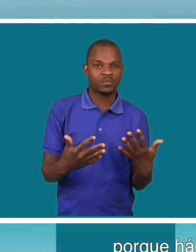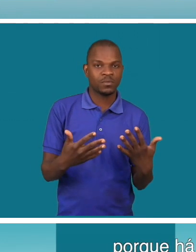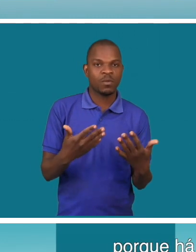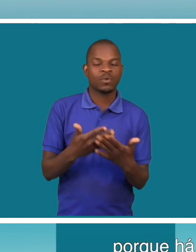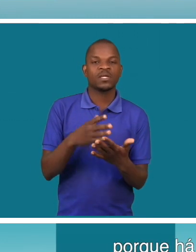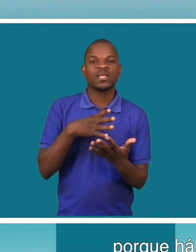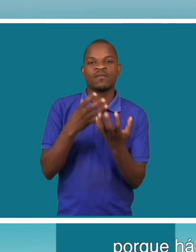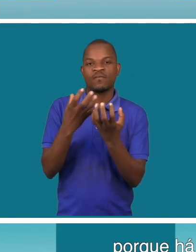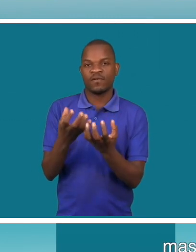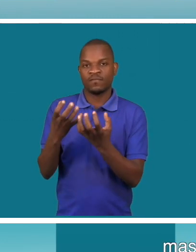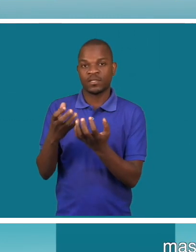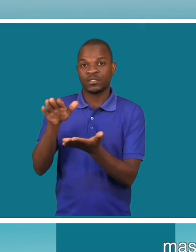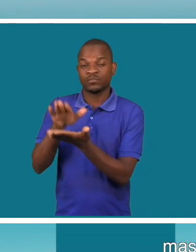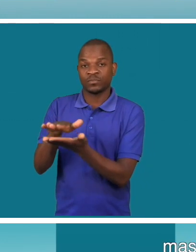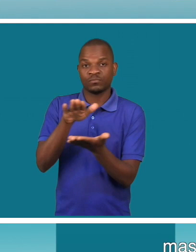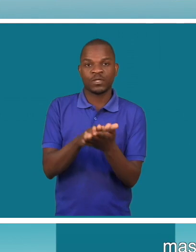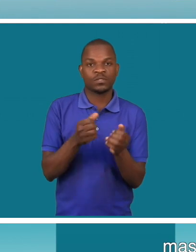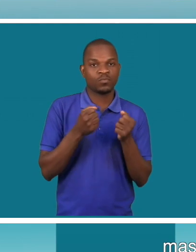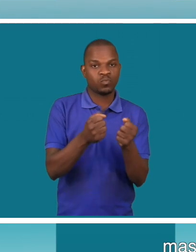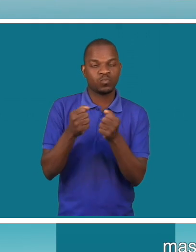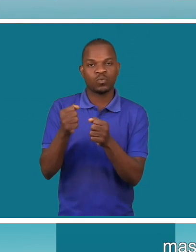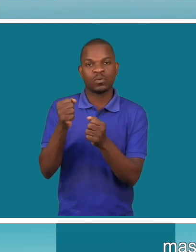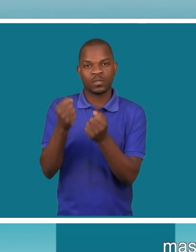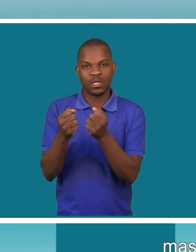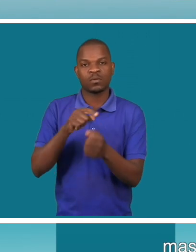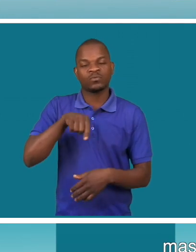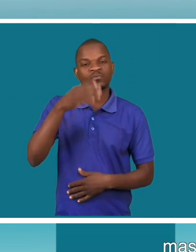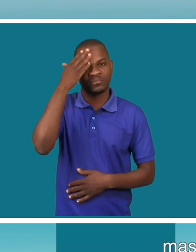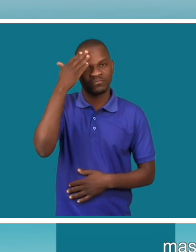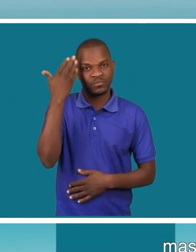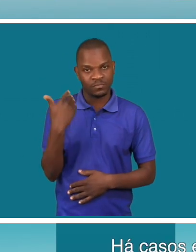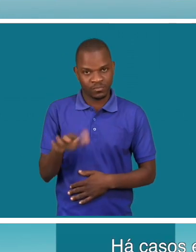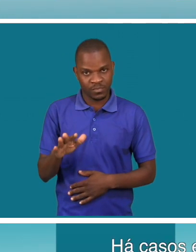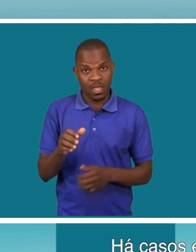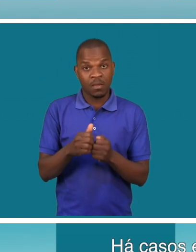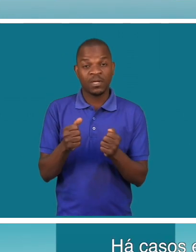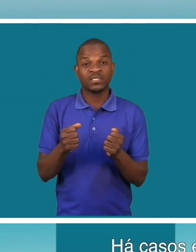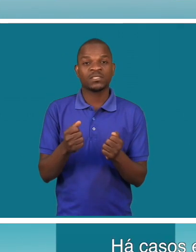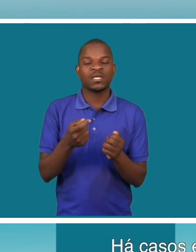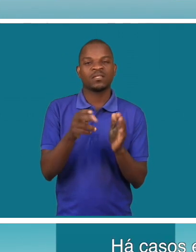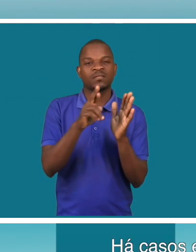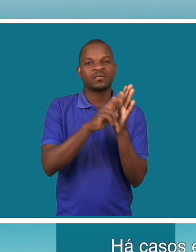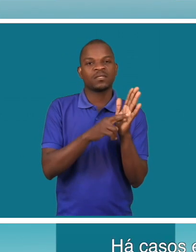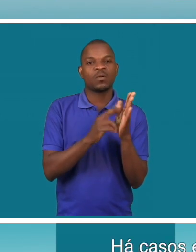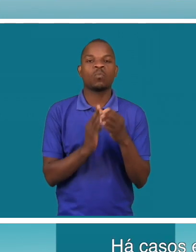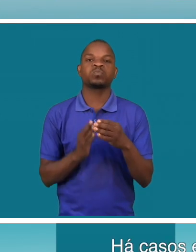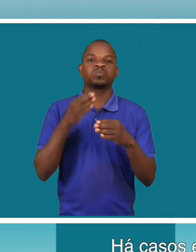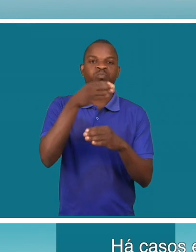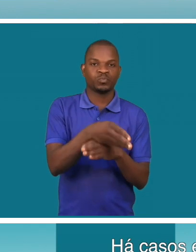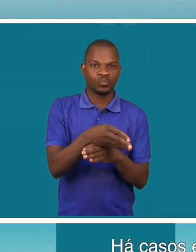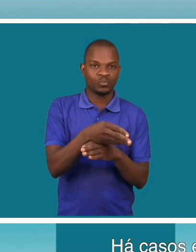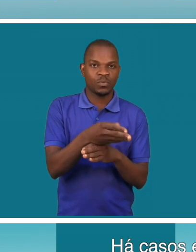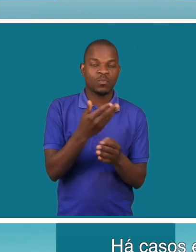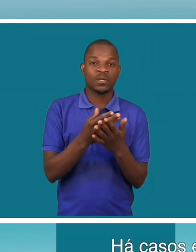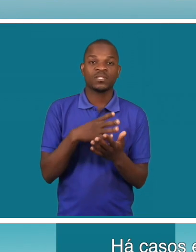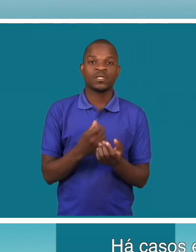estacionamento, estamos cientes disso. Mas também o estacionamento sobre o passeio é uma outra irregularidade. Há casos em que nós ponderamos